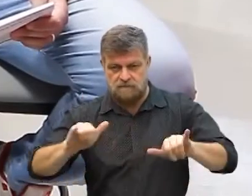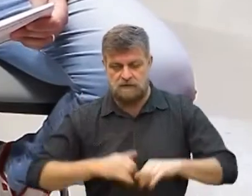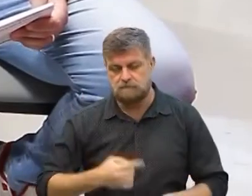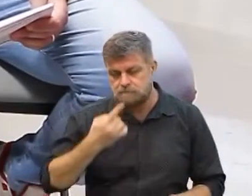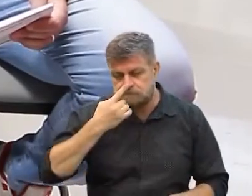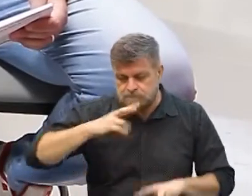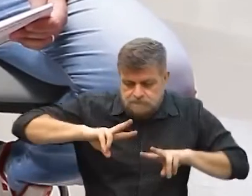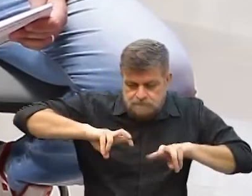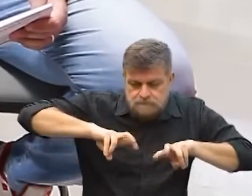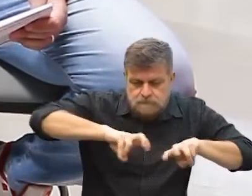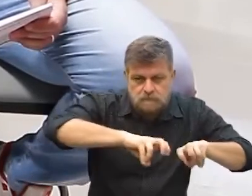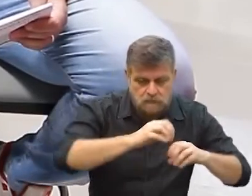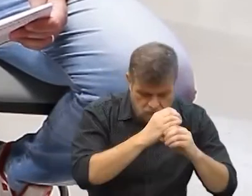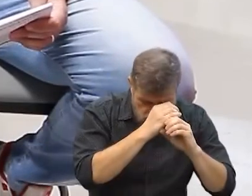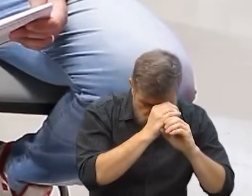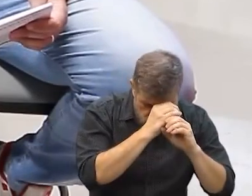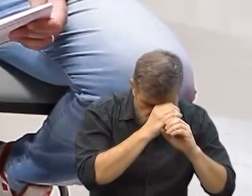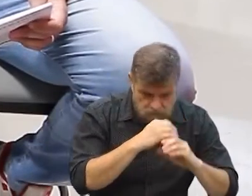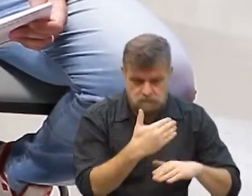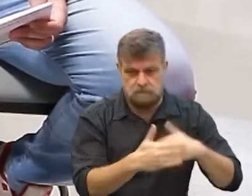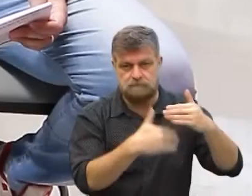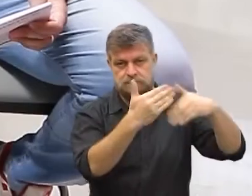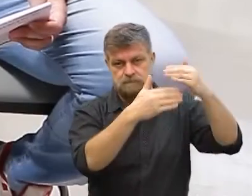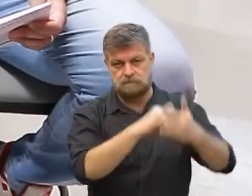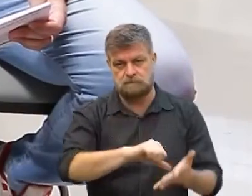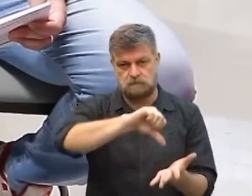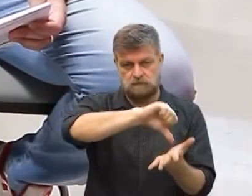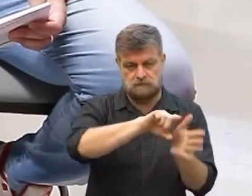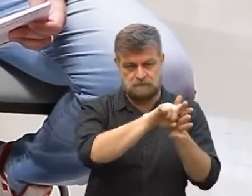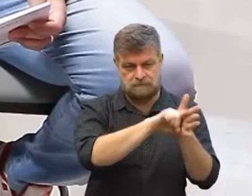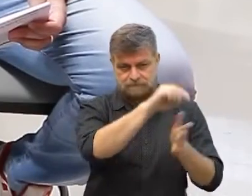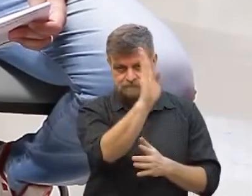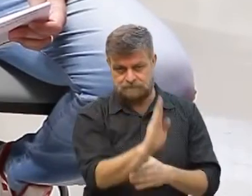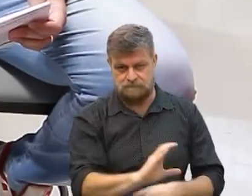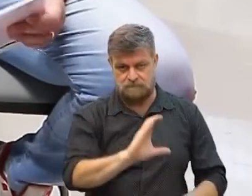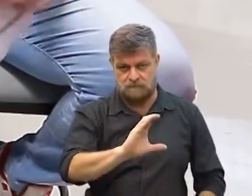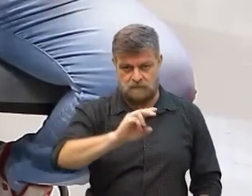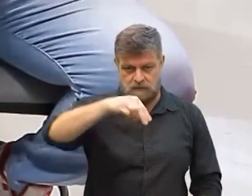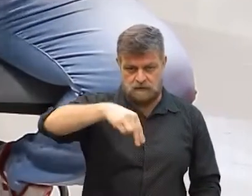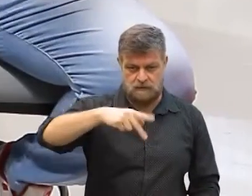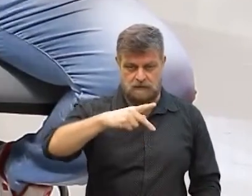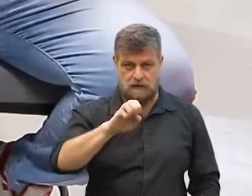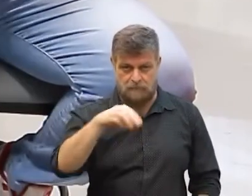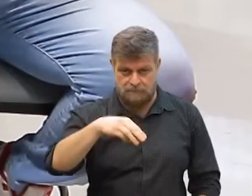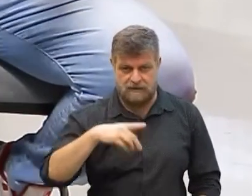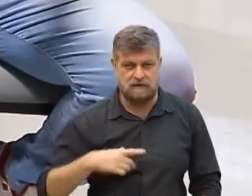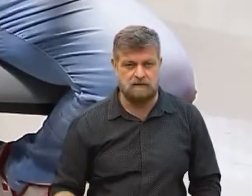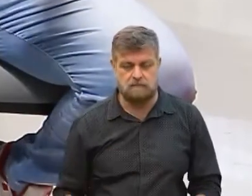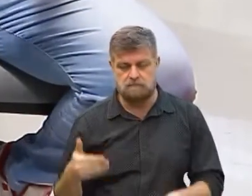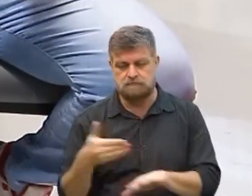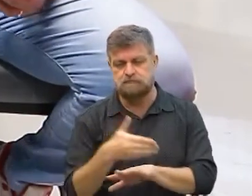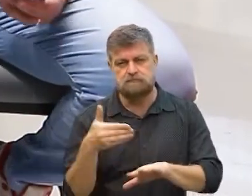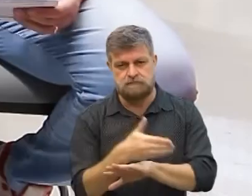imersão dos alunos nos laboratórios avançados do CNEPEM. Nós temos 4 laboratórios no CNEPEM. Eles vão algumas vezes por semana